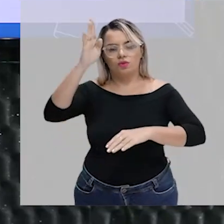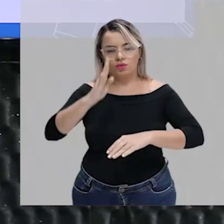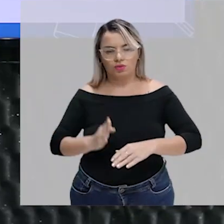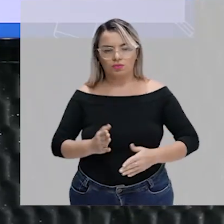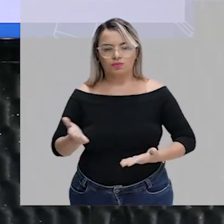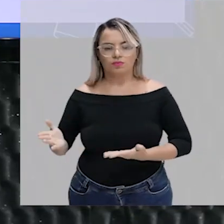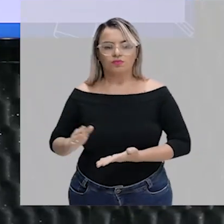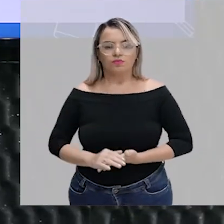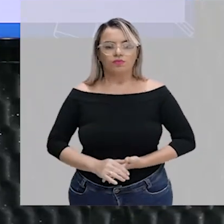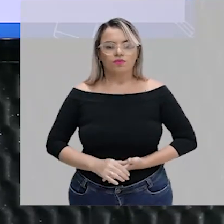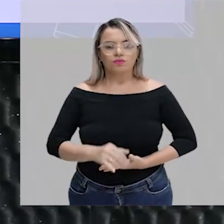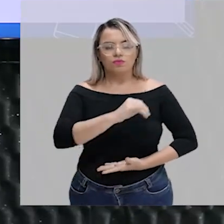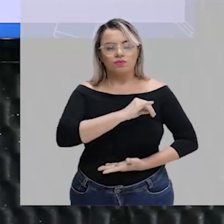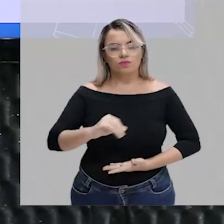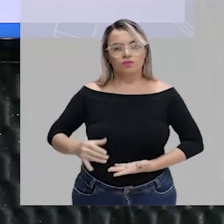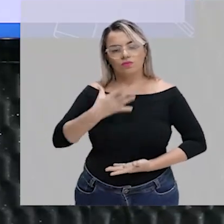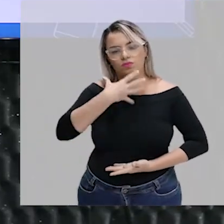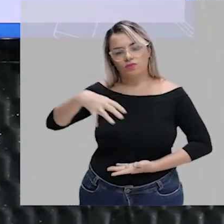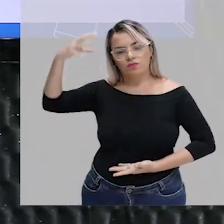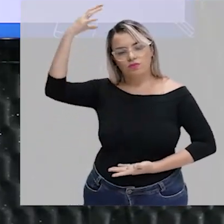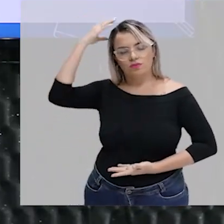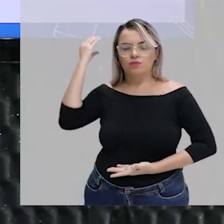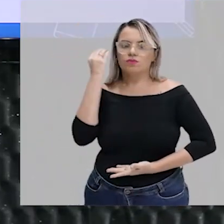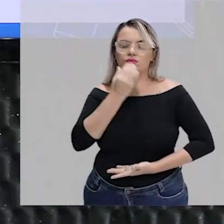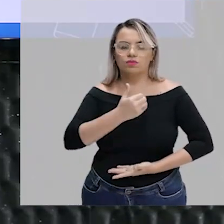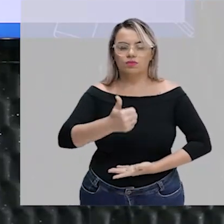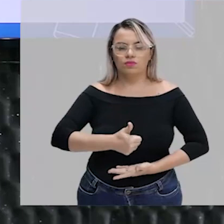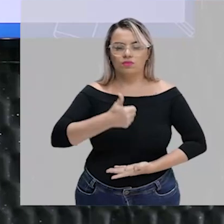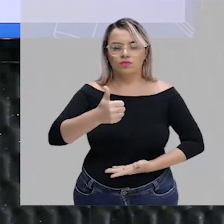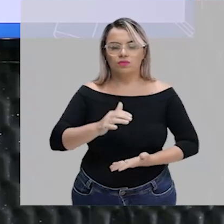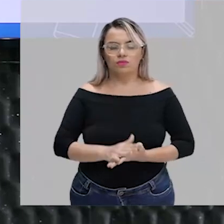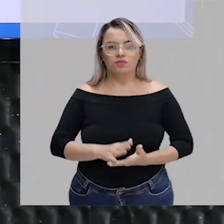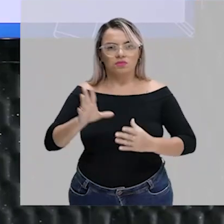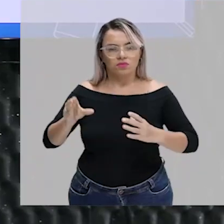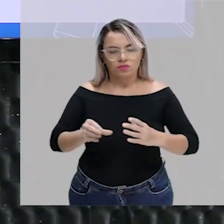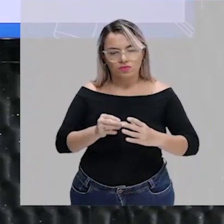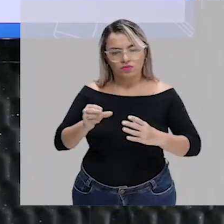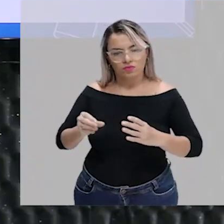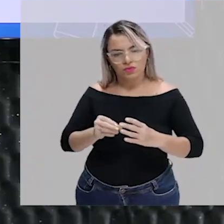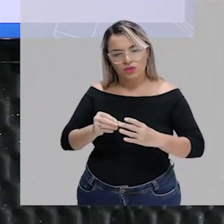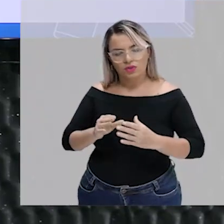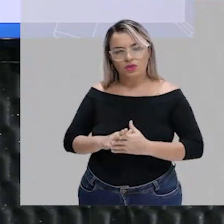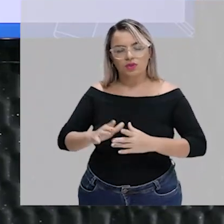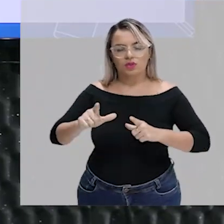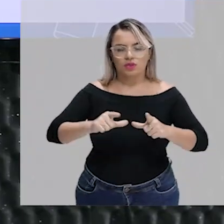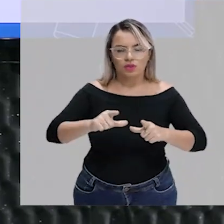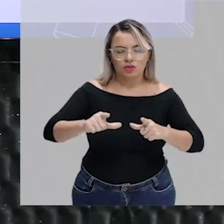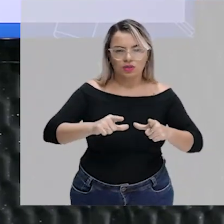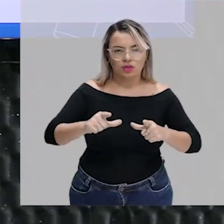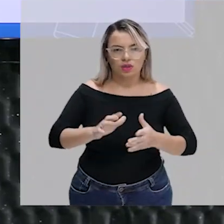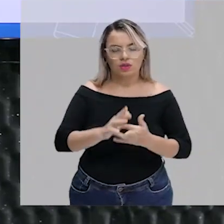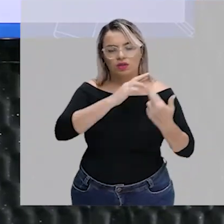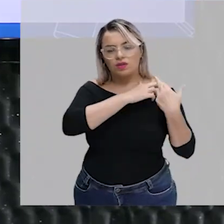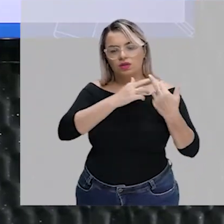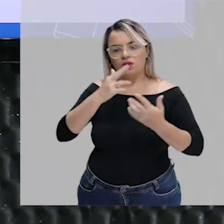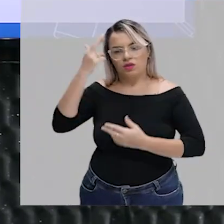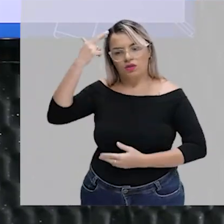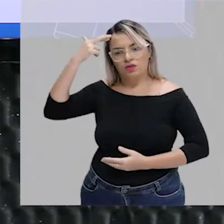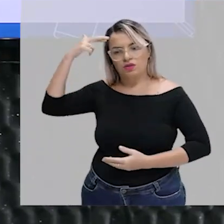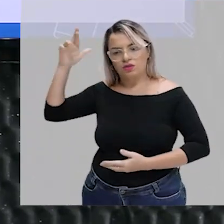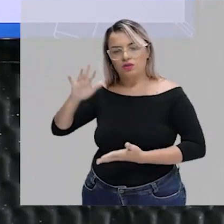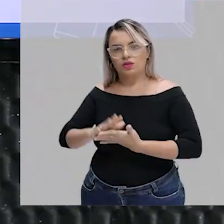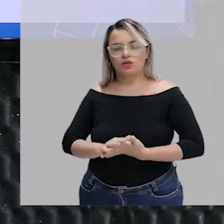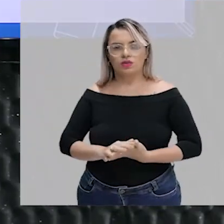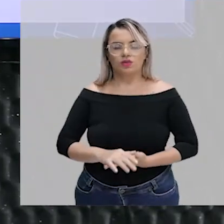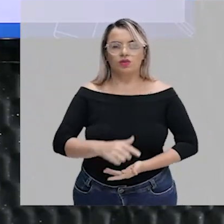O imperador Pedro I acumula os cargos de chefe do Estado e chefe do governo também. Ele, ao mesmo tempo, é